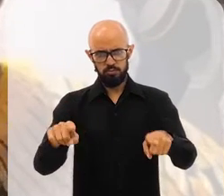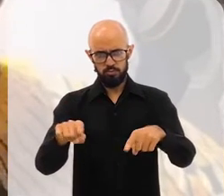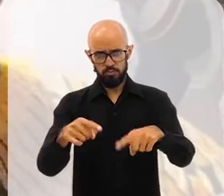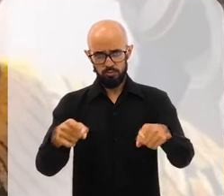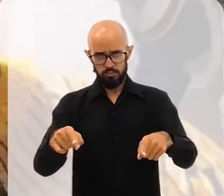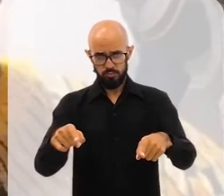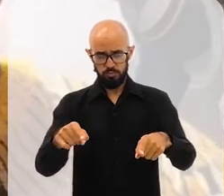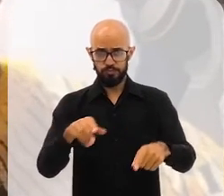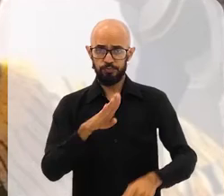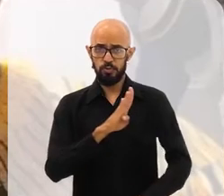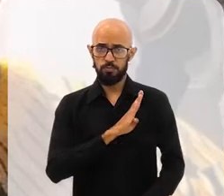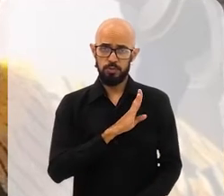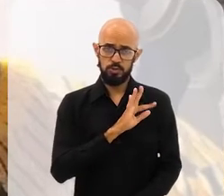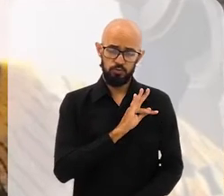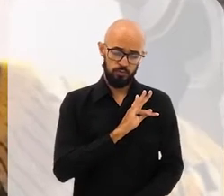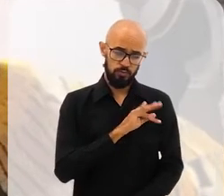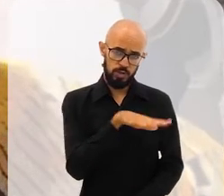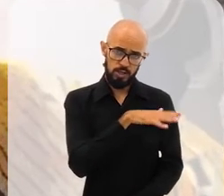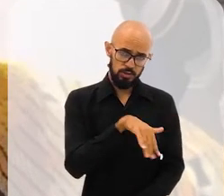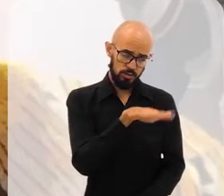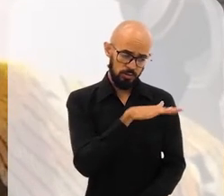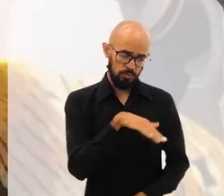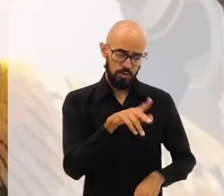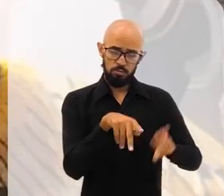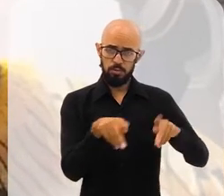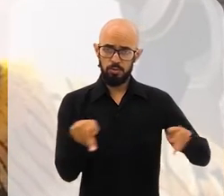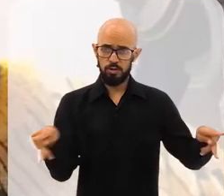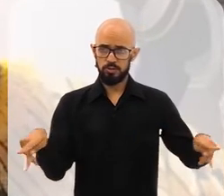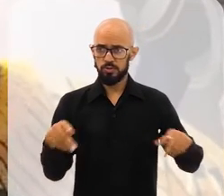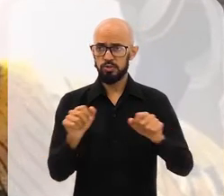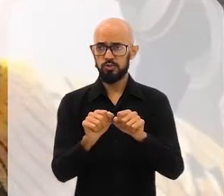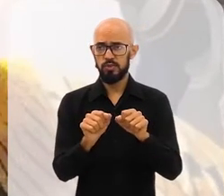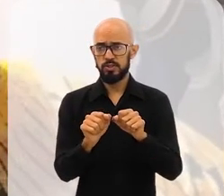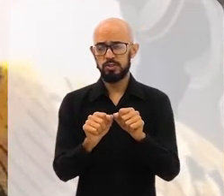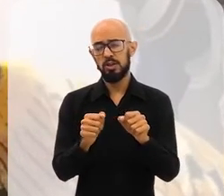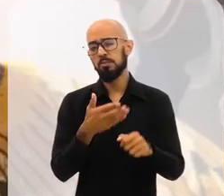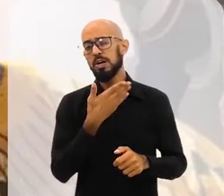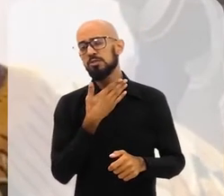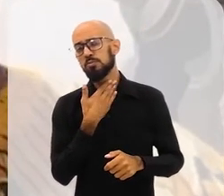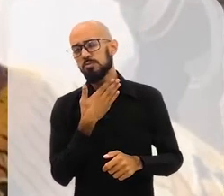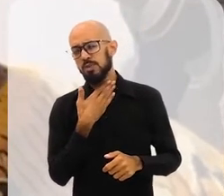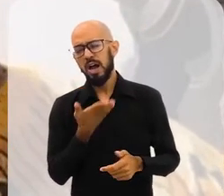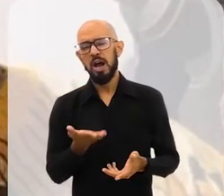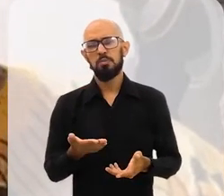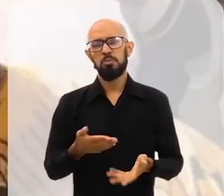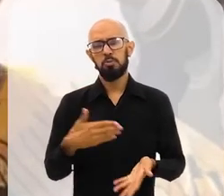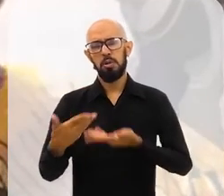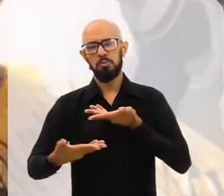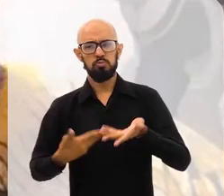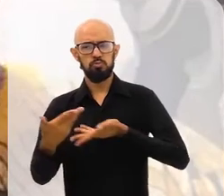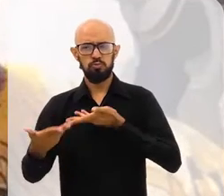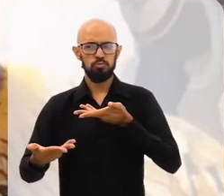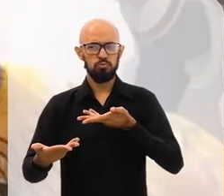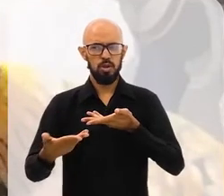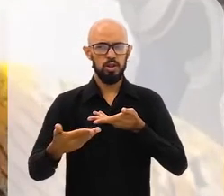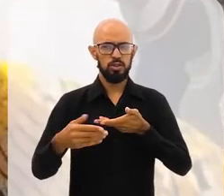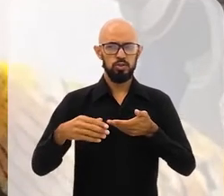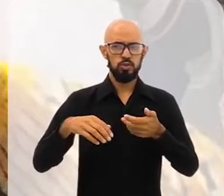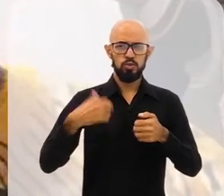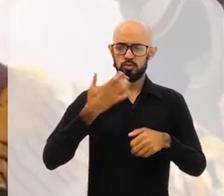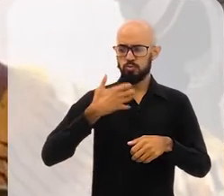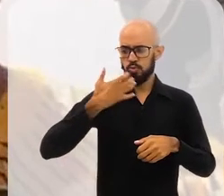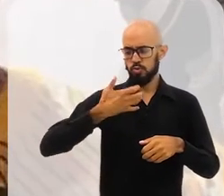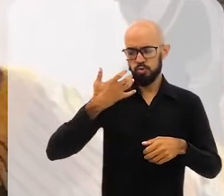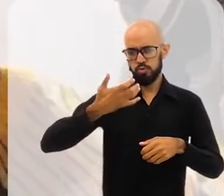currículo da Baixada Fluminense da Periferia a gente fazer um bate-papo entre os músicos